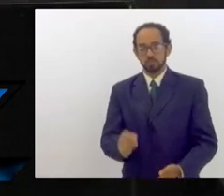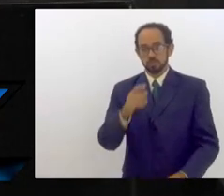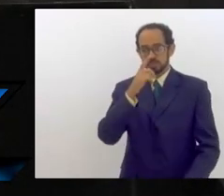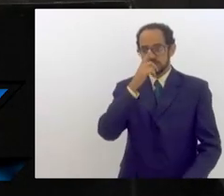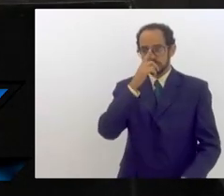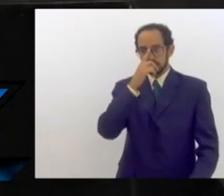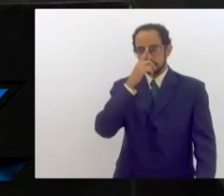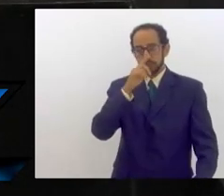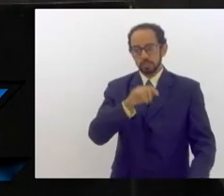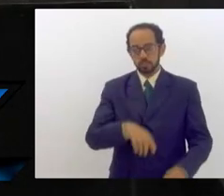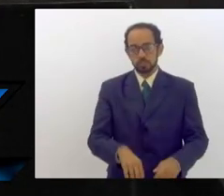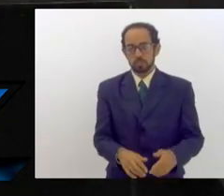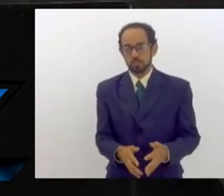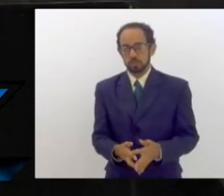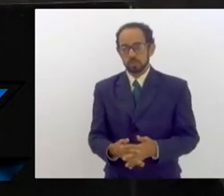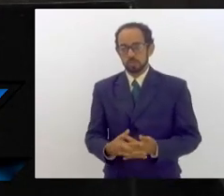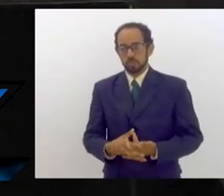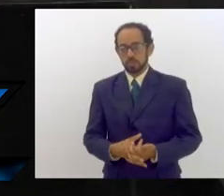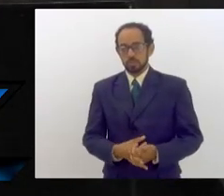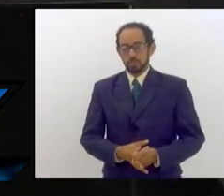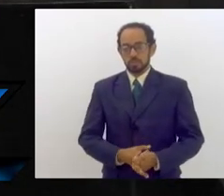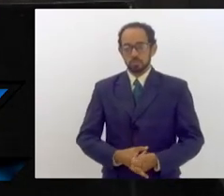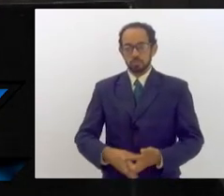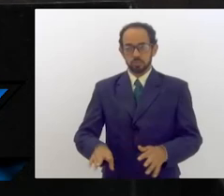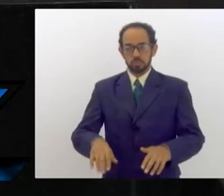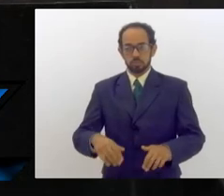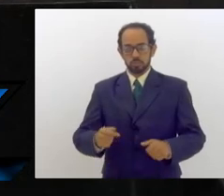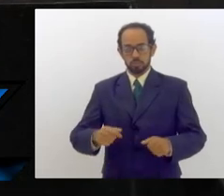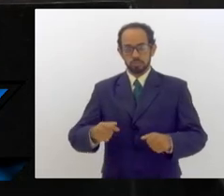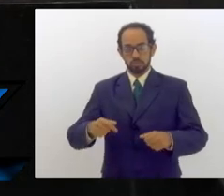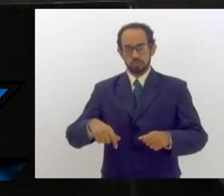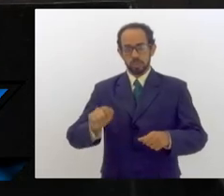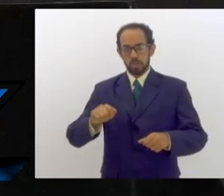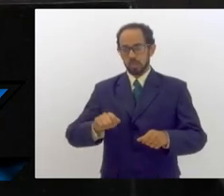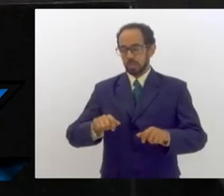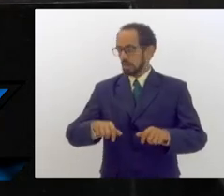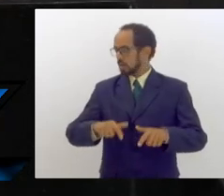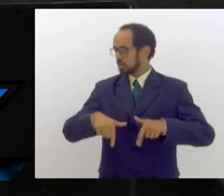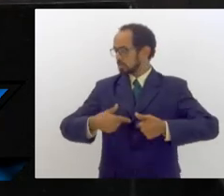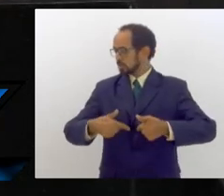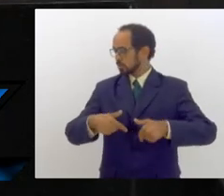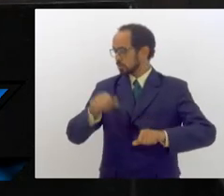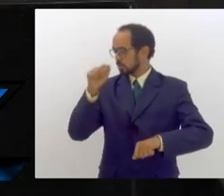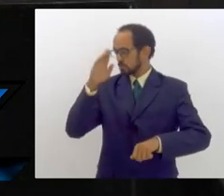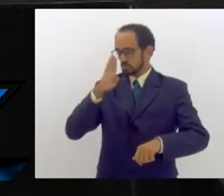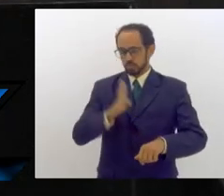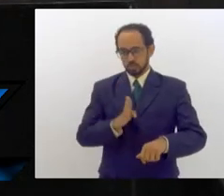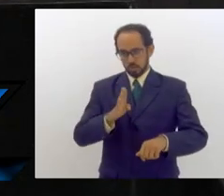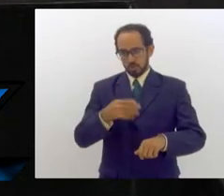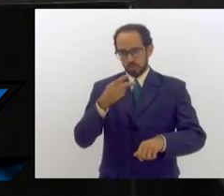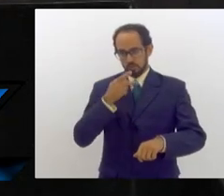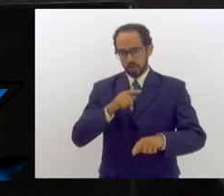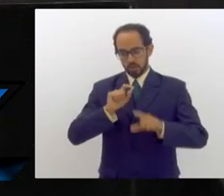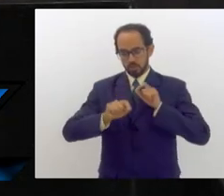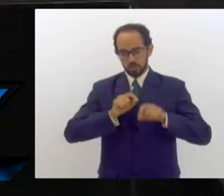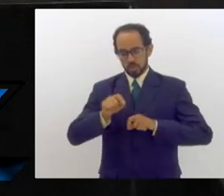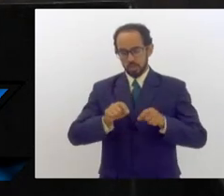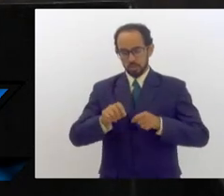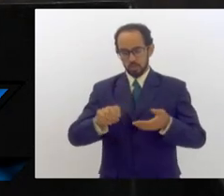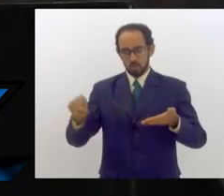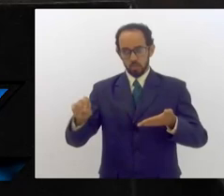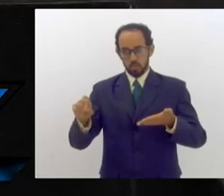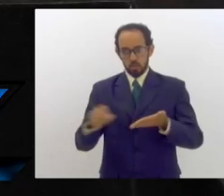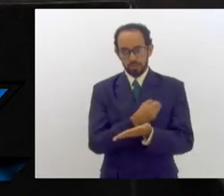intolerância religiosa discute também a questão de procedência Nacional ele ainda faz uma fala dizendo o seguinte contrate em